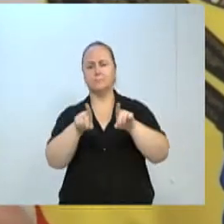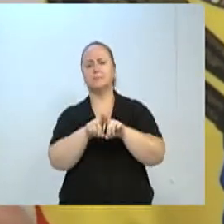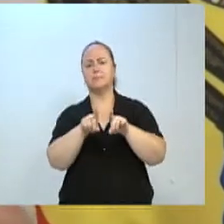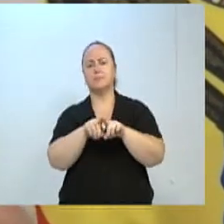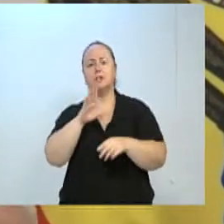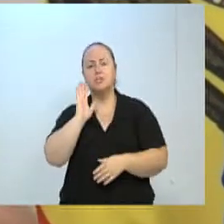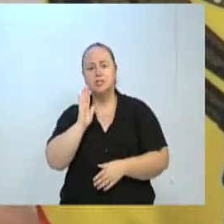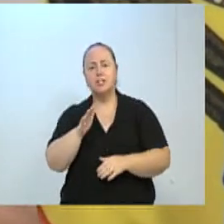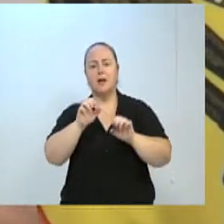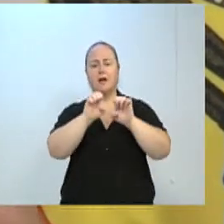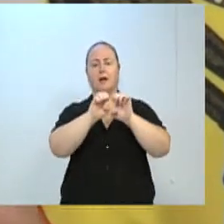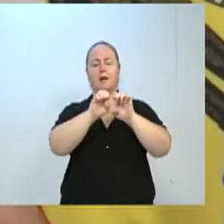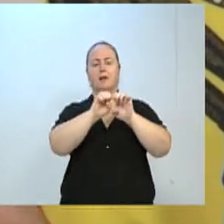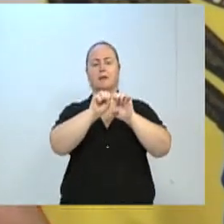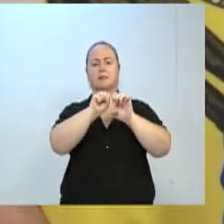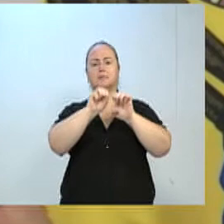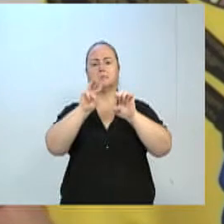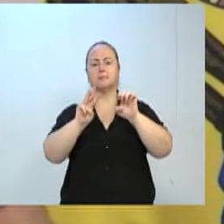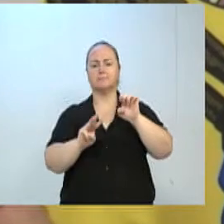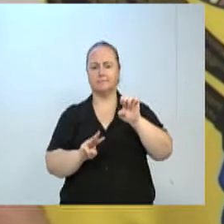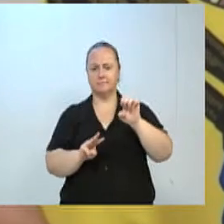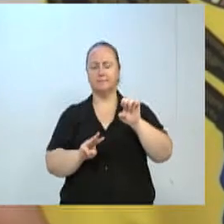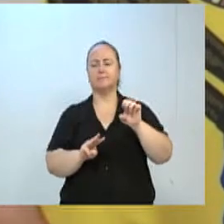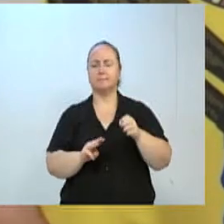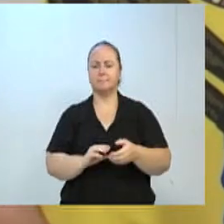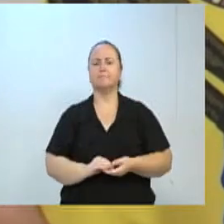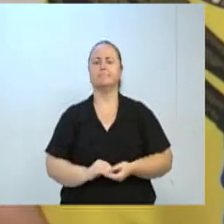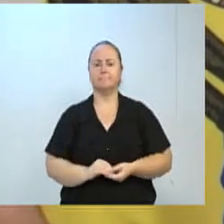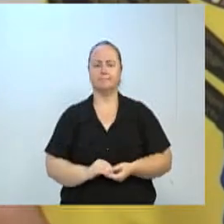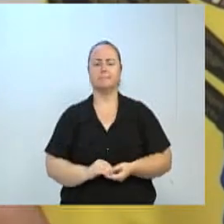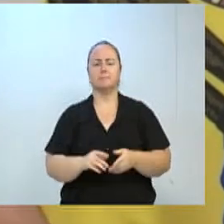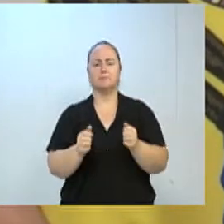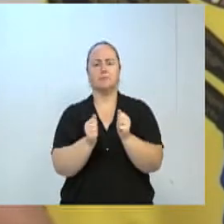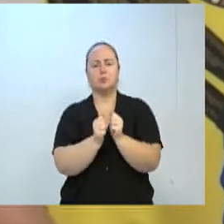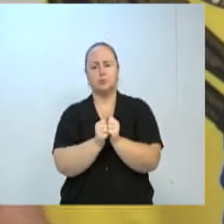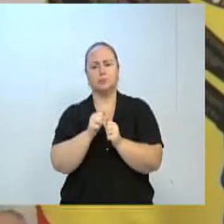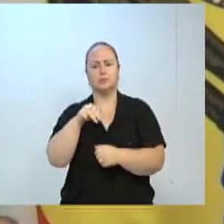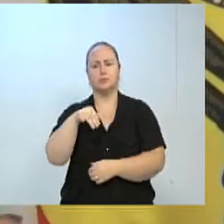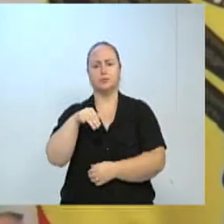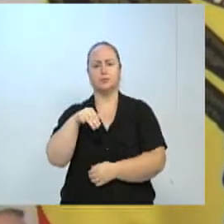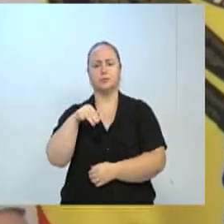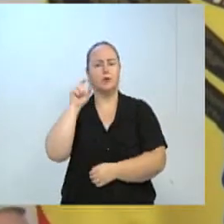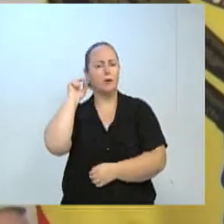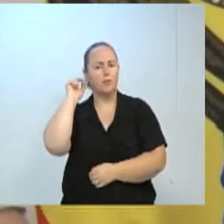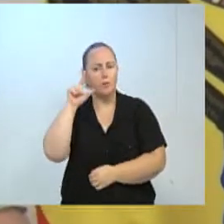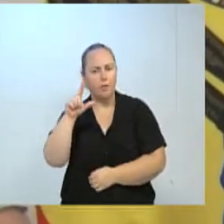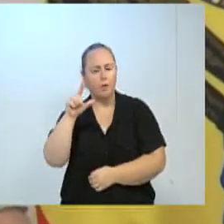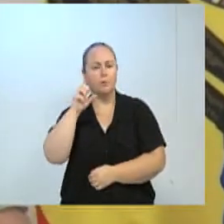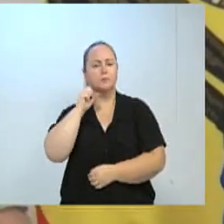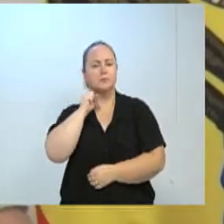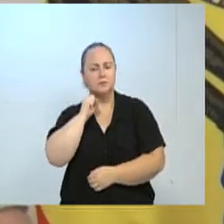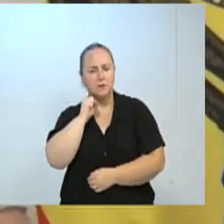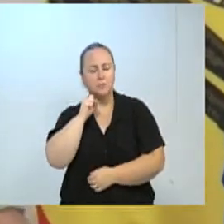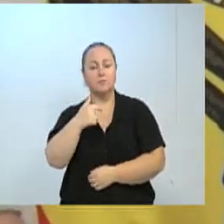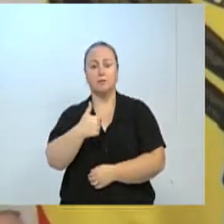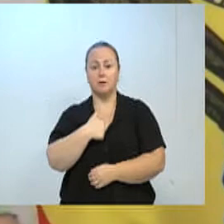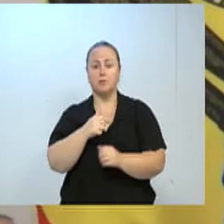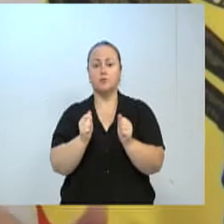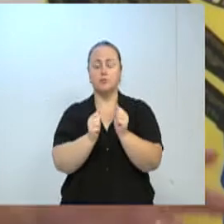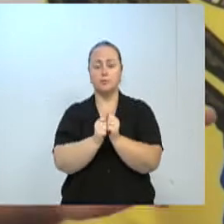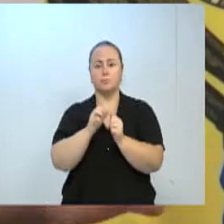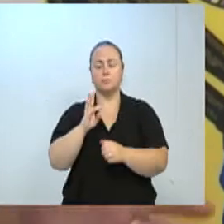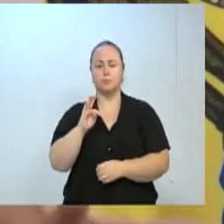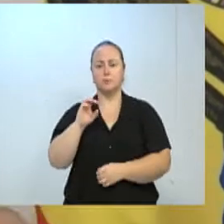no Entra 21, tá? Que a gente teve lá, como o Maurício também teve, o Silvinho teve, e eu lá com o Tomil e com